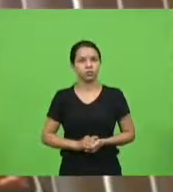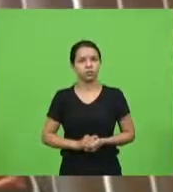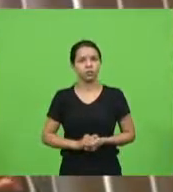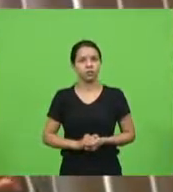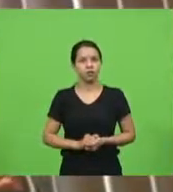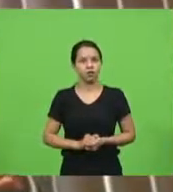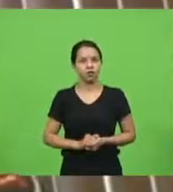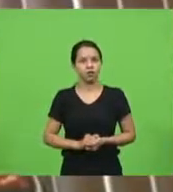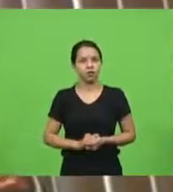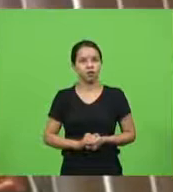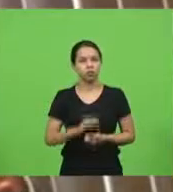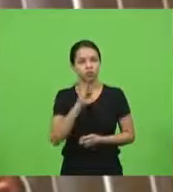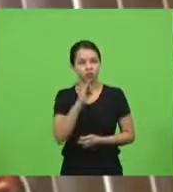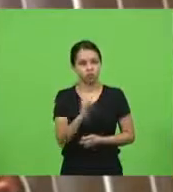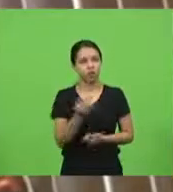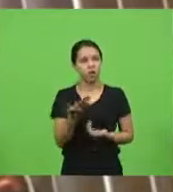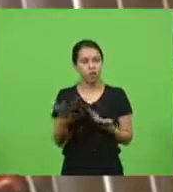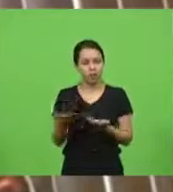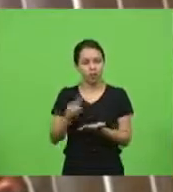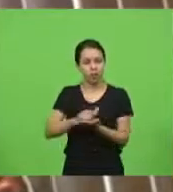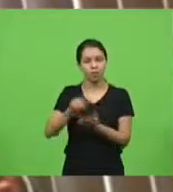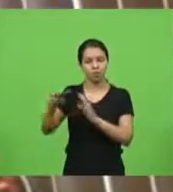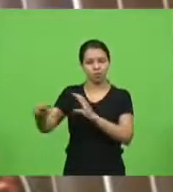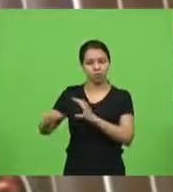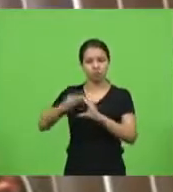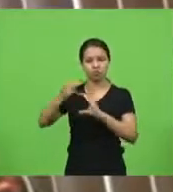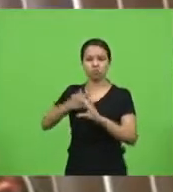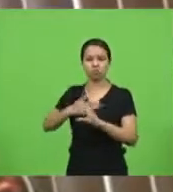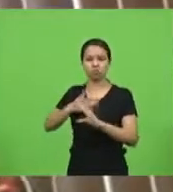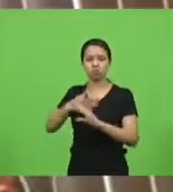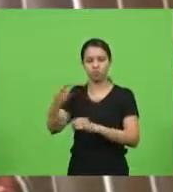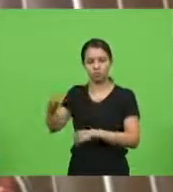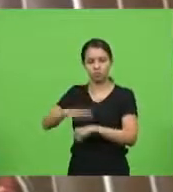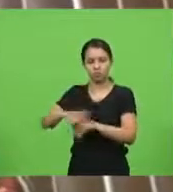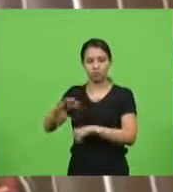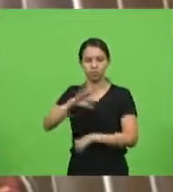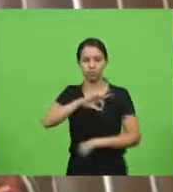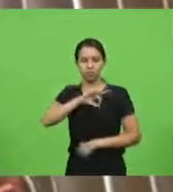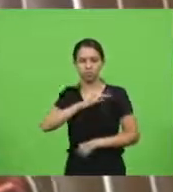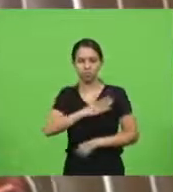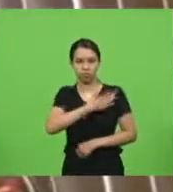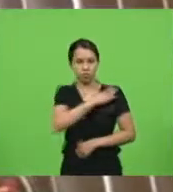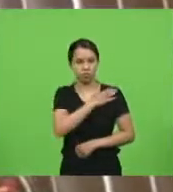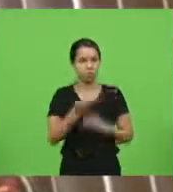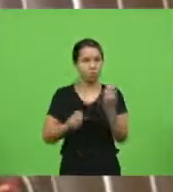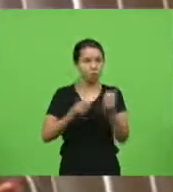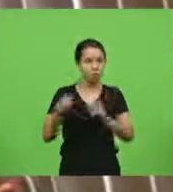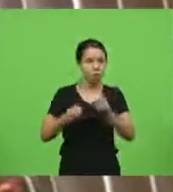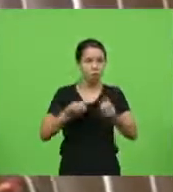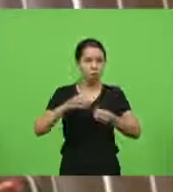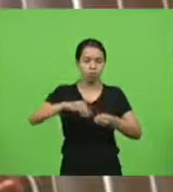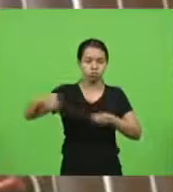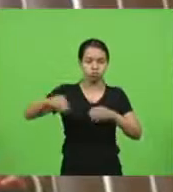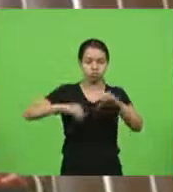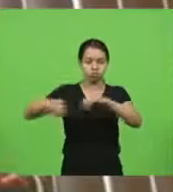Polícia Militar nos encaminhou com relação às transferências dos 500 policiais militares que se